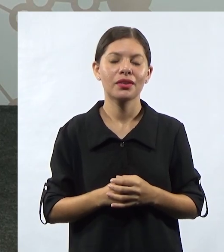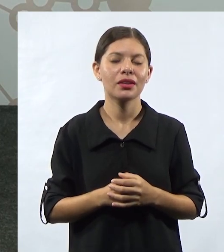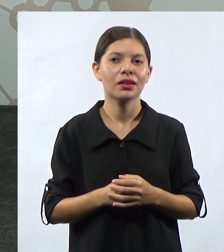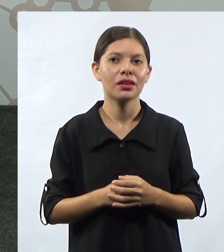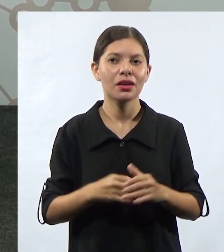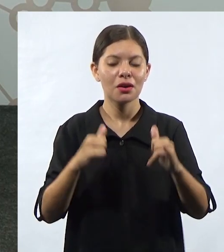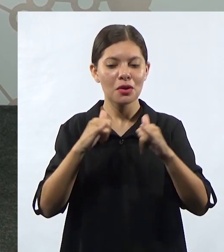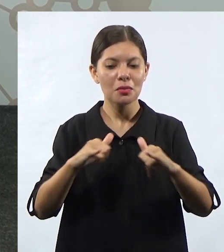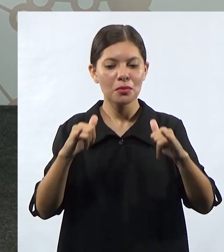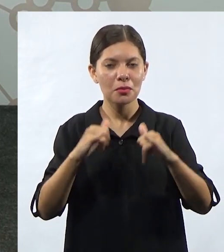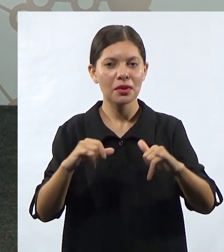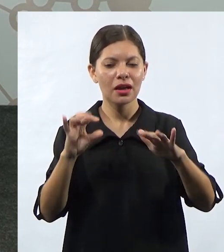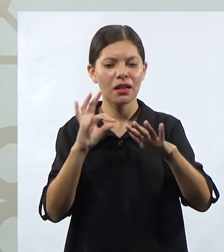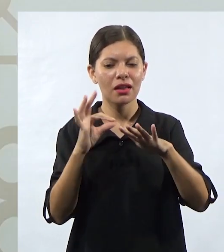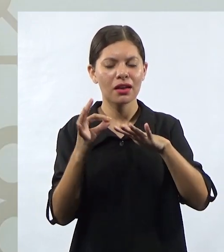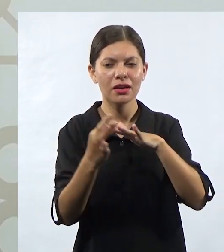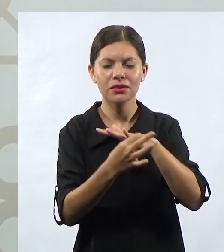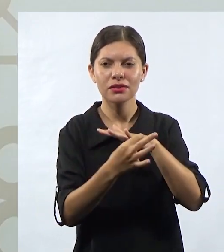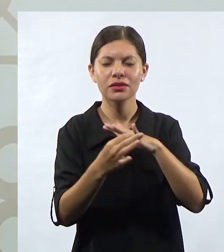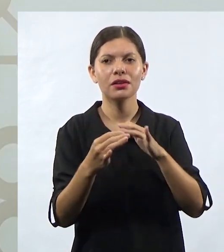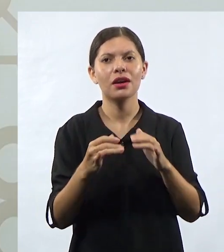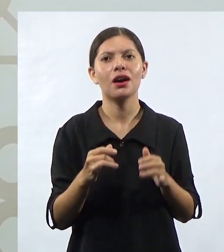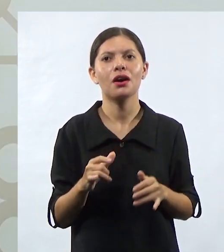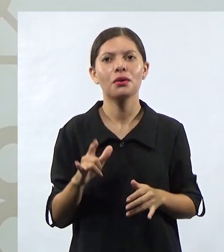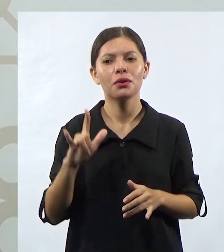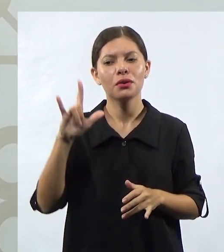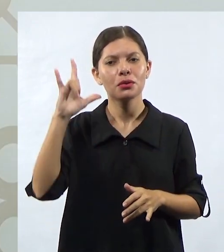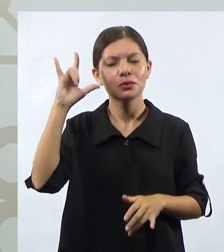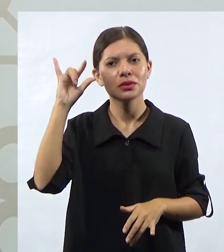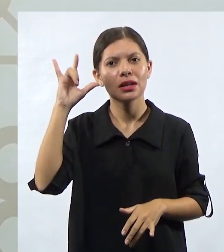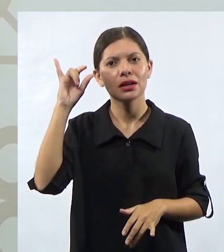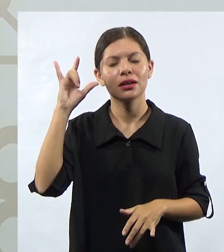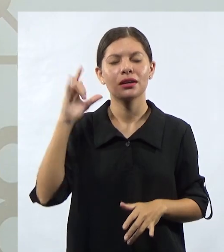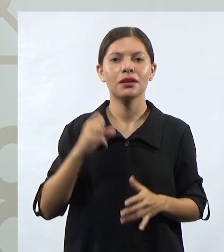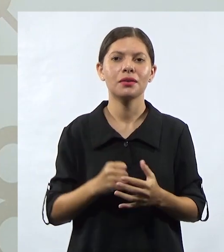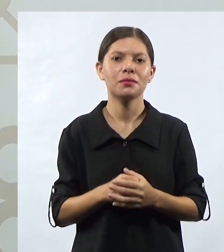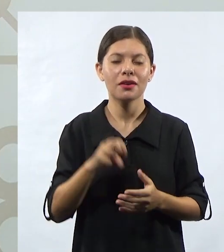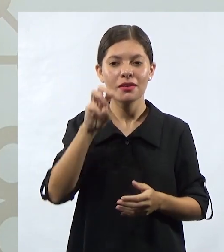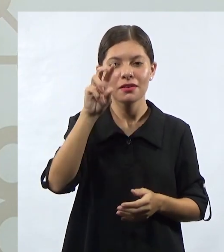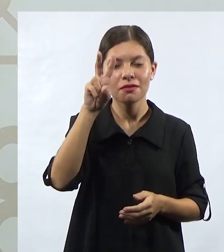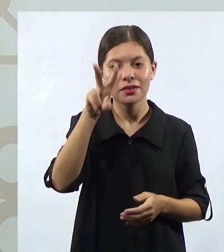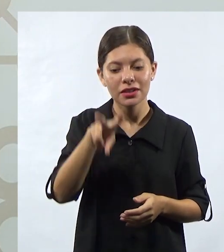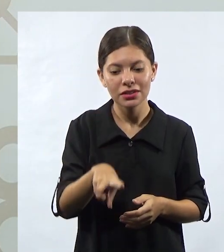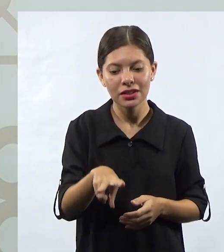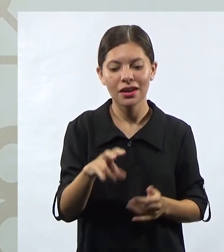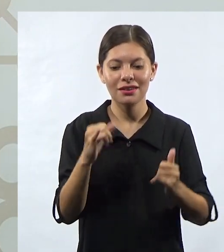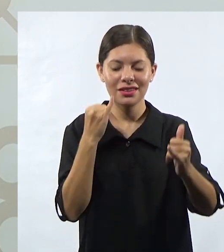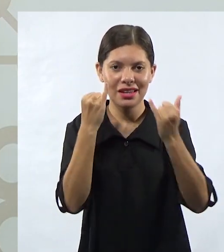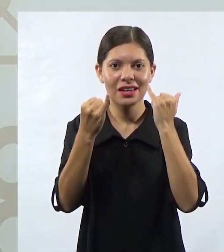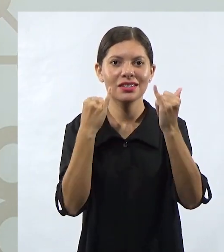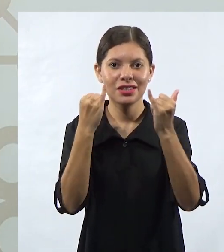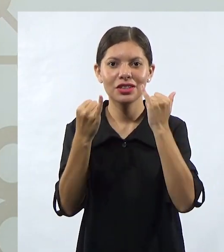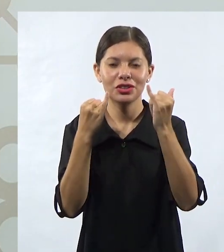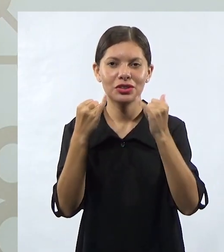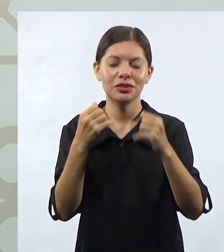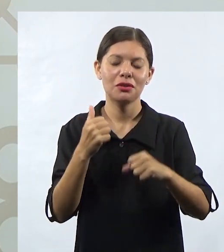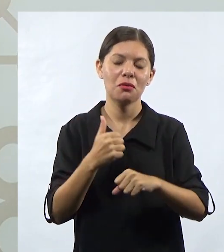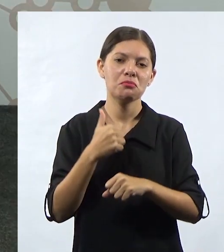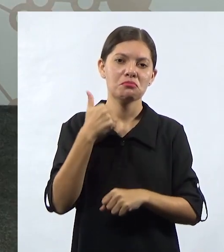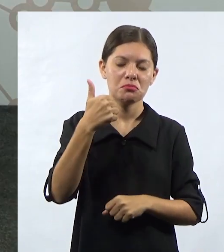no Instagram, né, numa rede social, talvez a linha vertical seja mais interessante para a leitura e até mesmo para